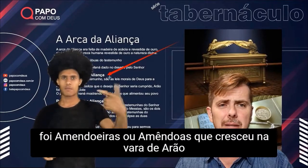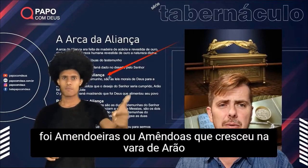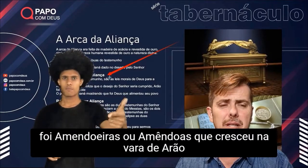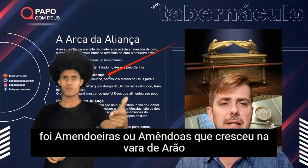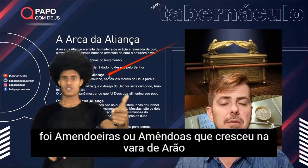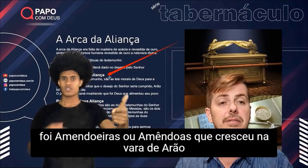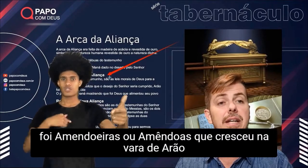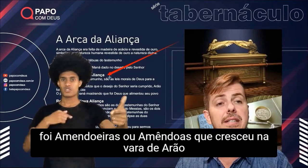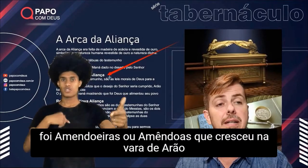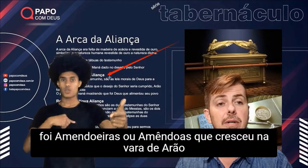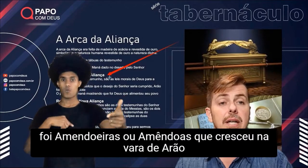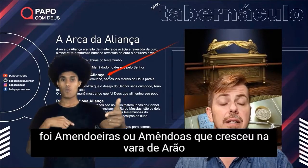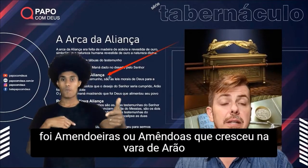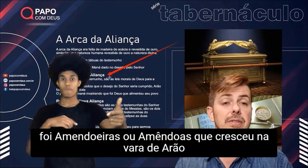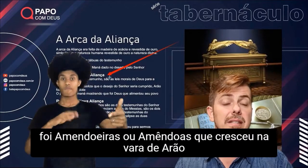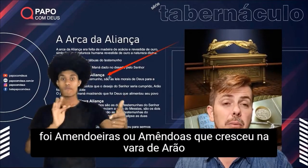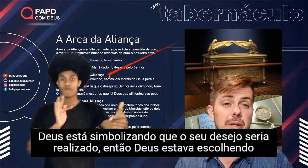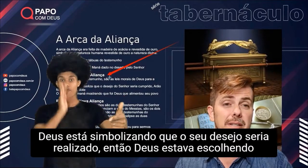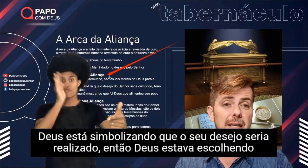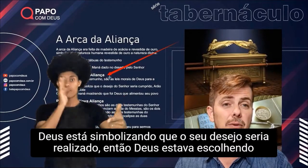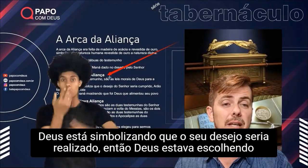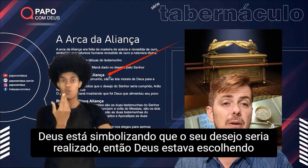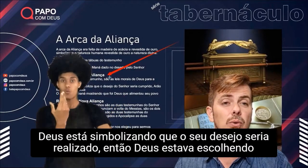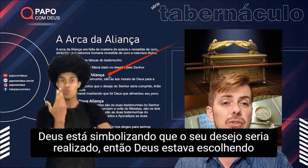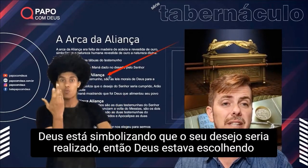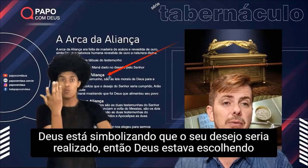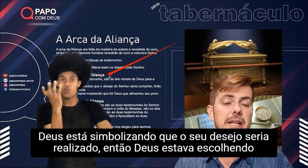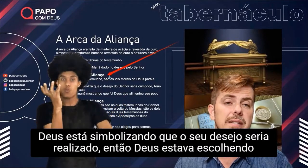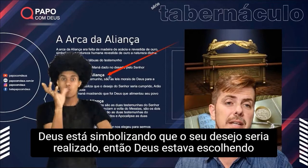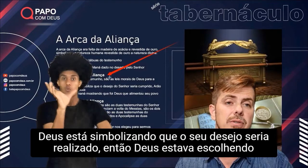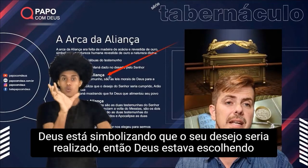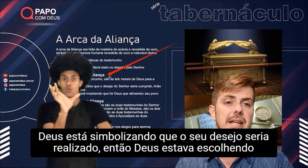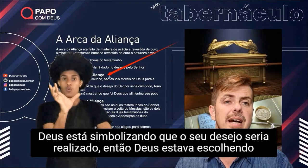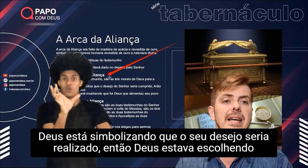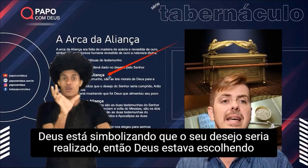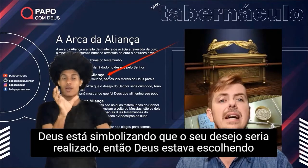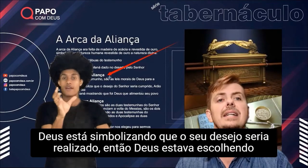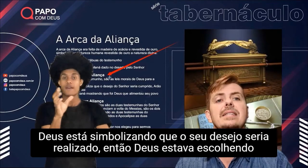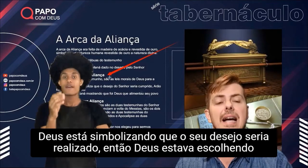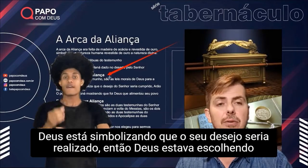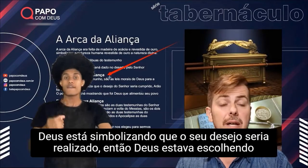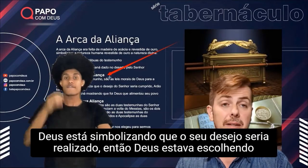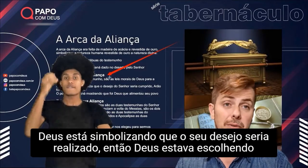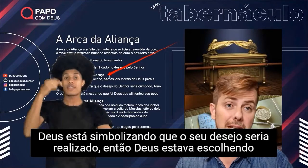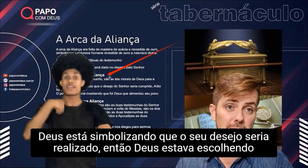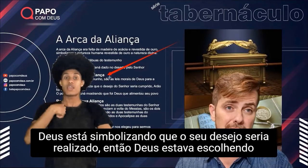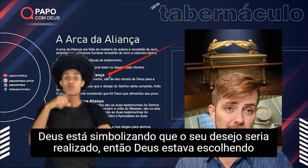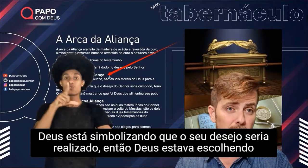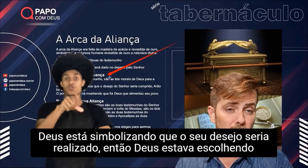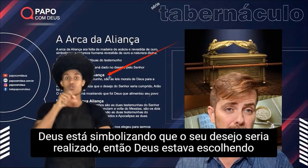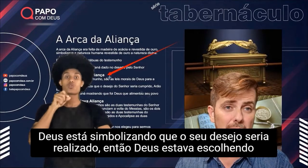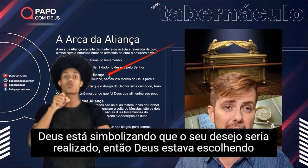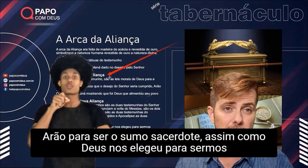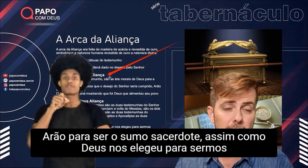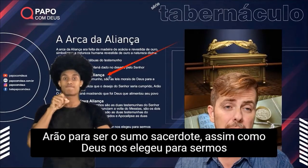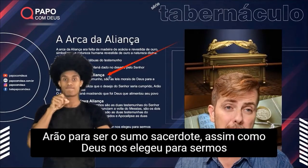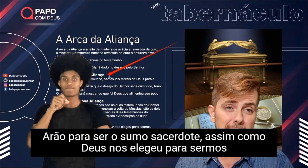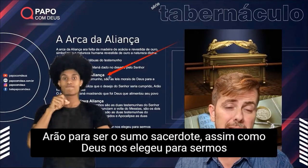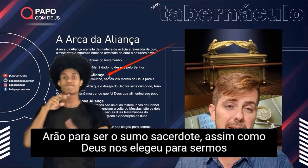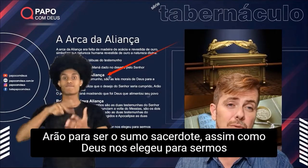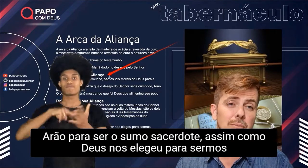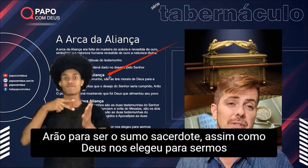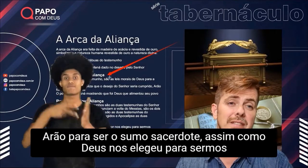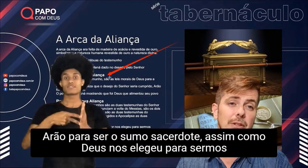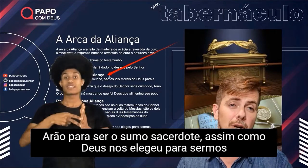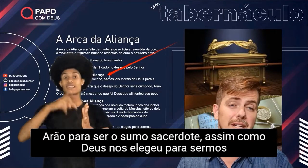amendoeiras ou amêndoas que cresceu na vara de Arão. Deus está simbolizando que o seu desejo seria realizado. Então Deus estava escolhendo Arão